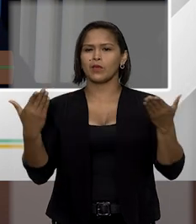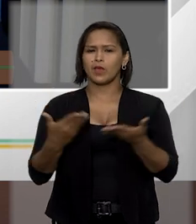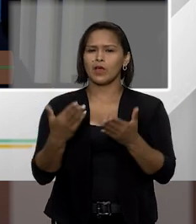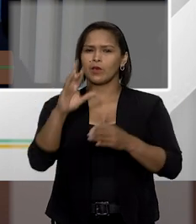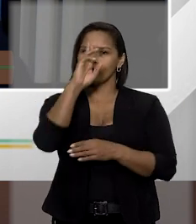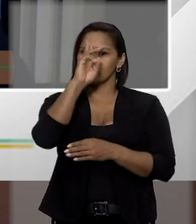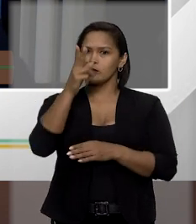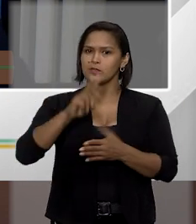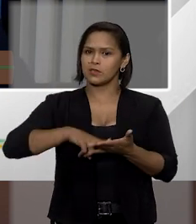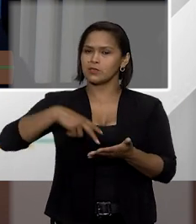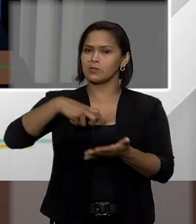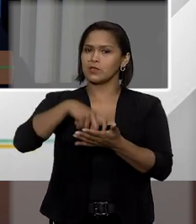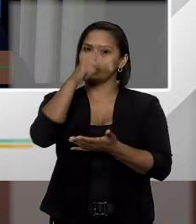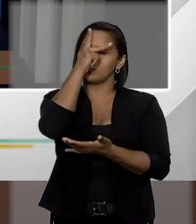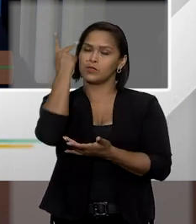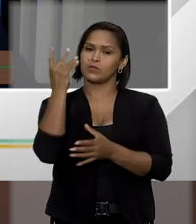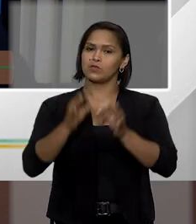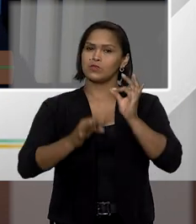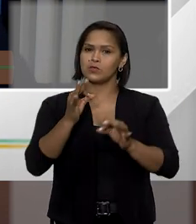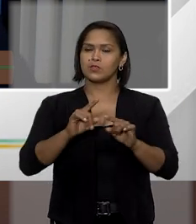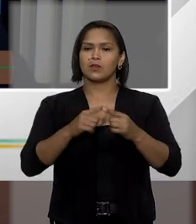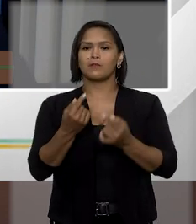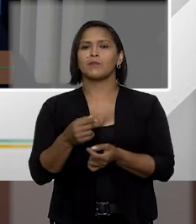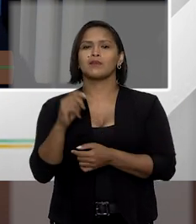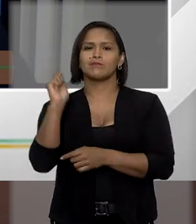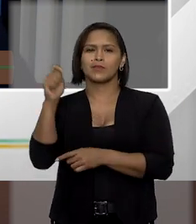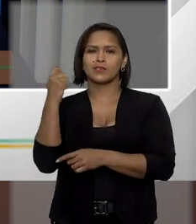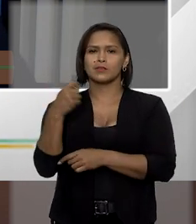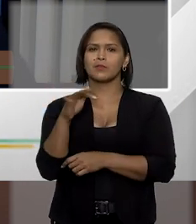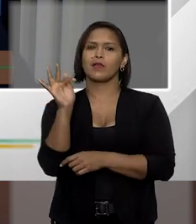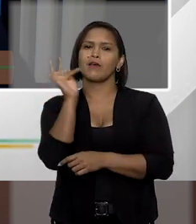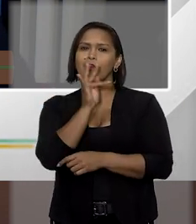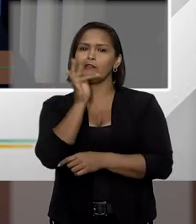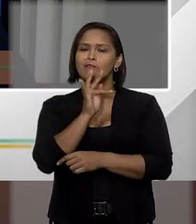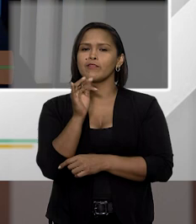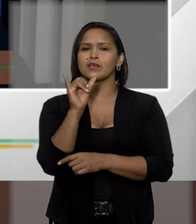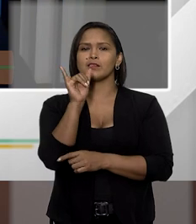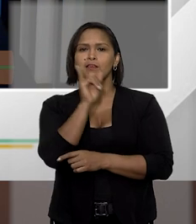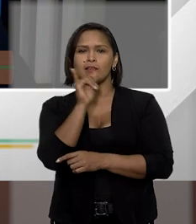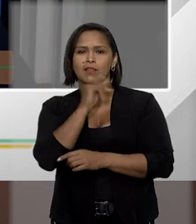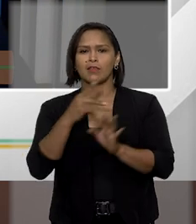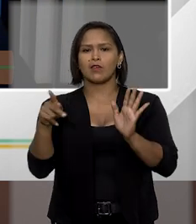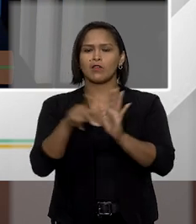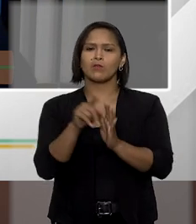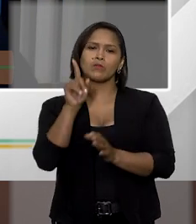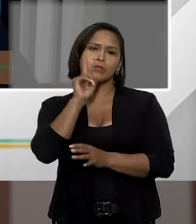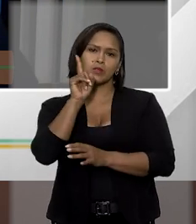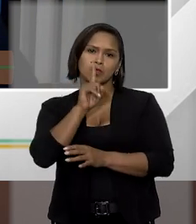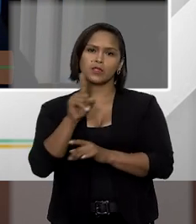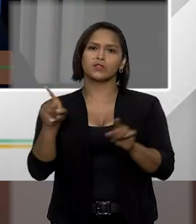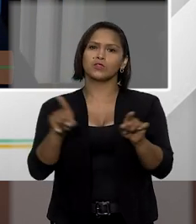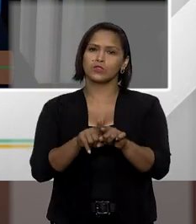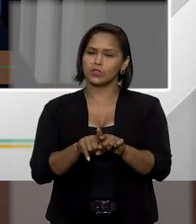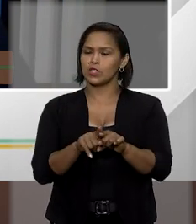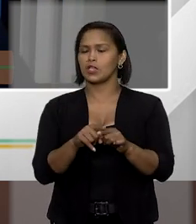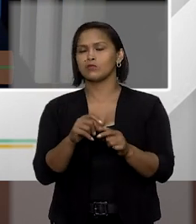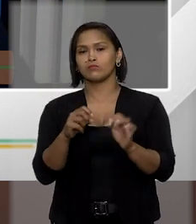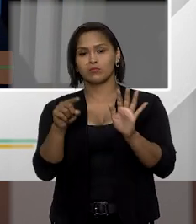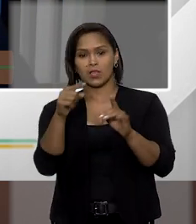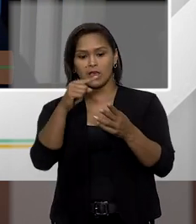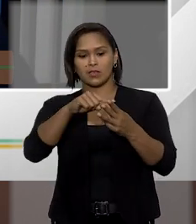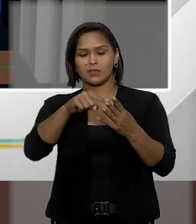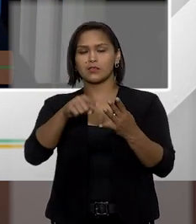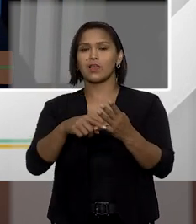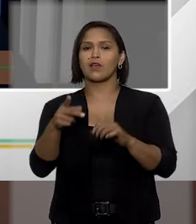agora a responsabilidade penal da pessoa jurídica, mas na Espanha, na França, na Inglaterra e nos próprios Estados Unidos, assim é no FCPA